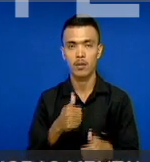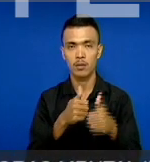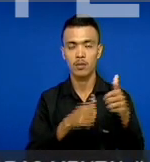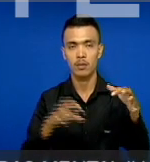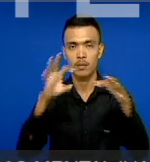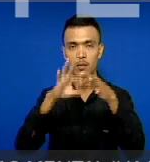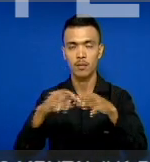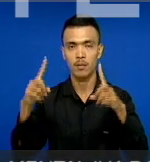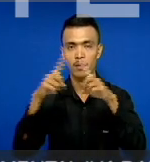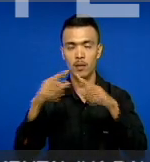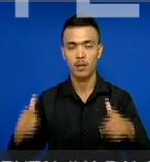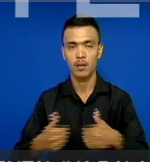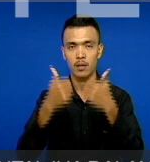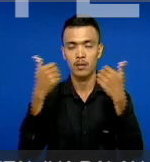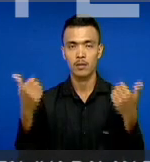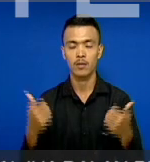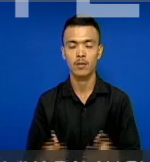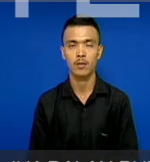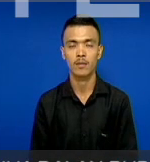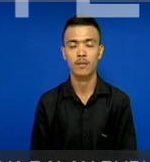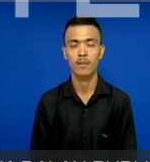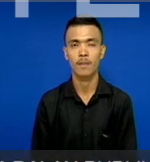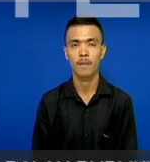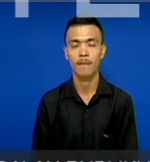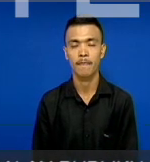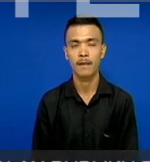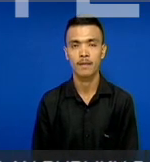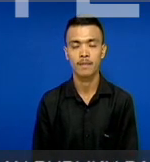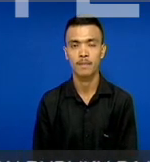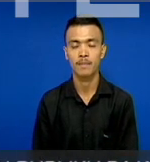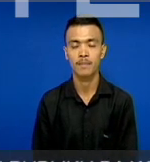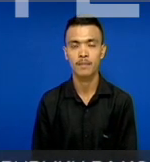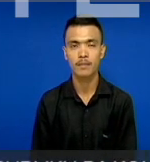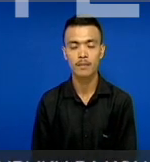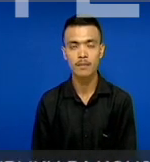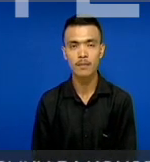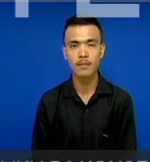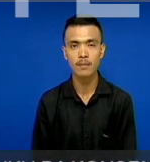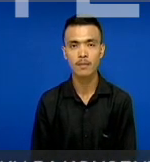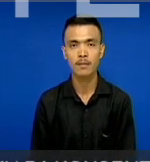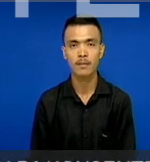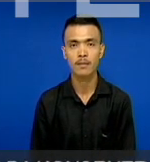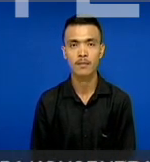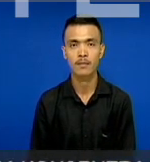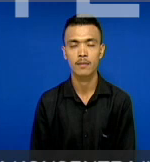ba modalidade desporto. Ita acompanha a motung de reportagem Betty Rebelo ho Lidi Martins Turmai.